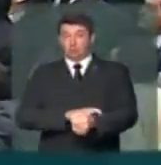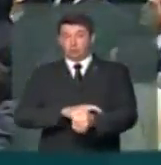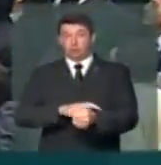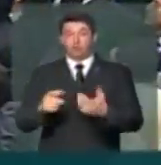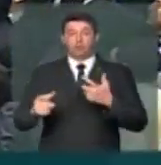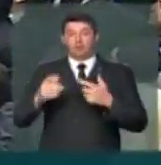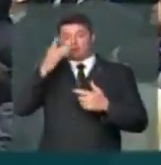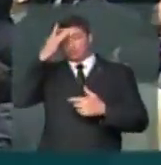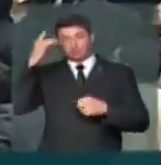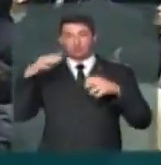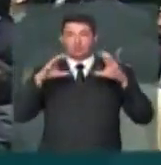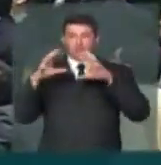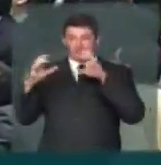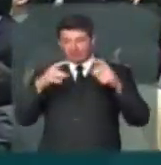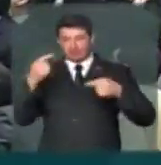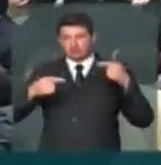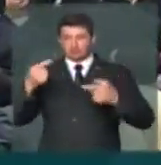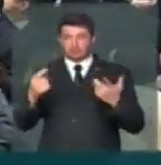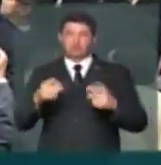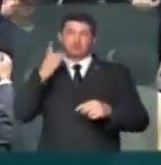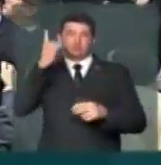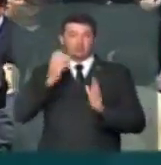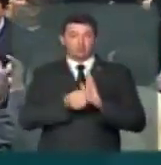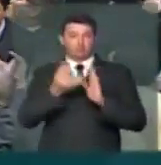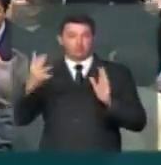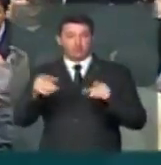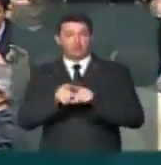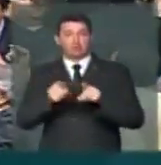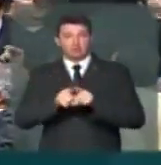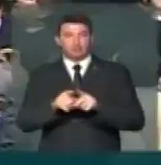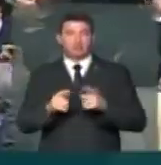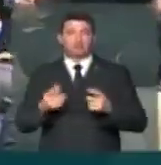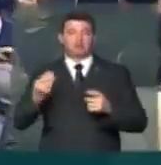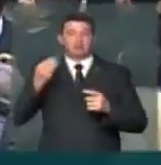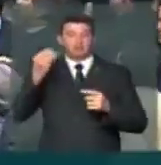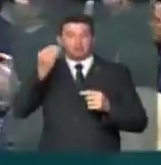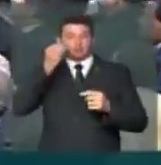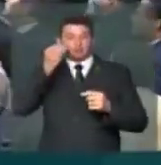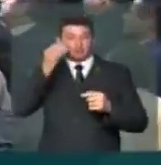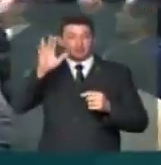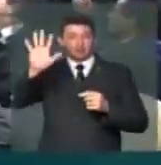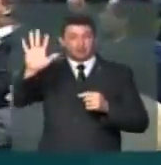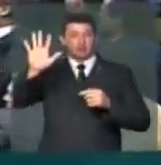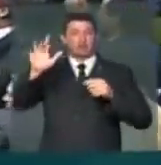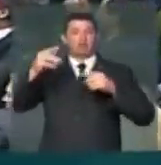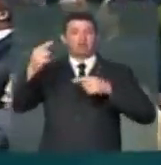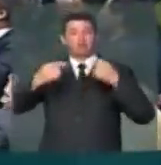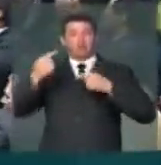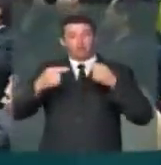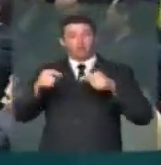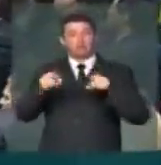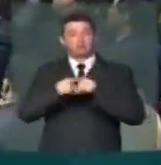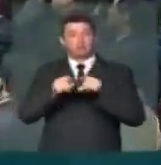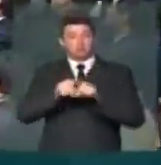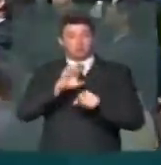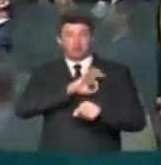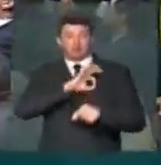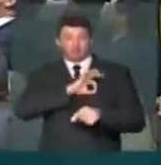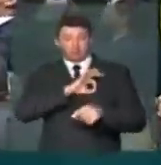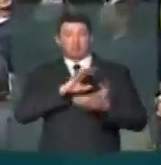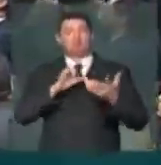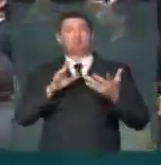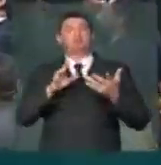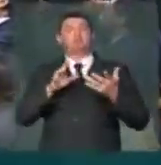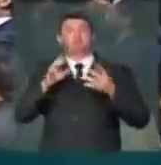os ânimos ainda estão exaltados, vários parlamentares estão nas galerias conversando com os manifestantes e com os policiais